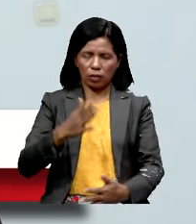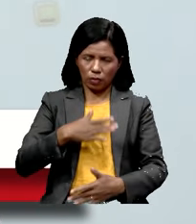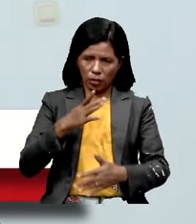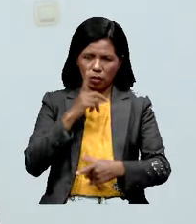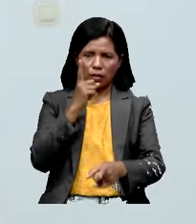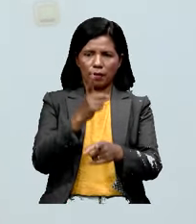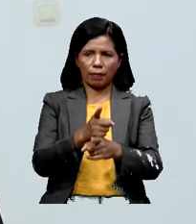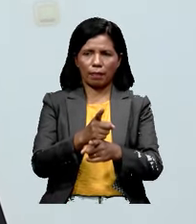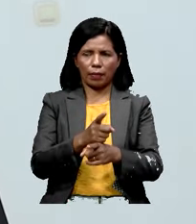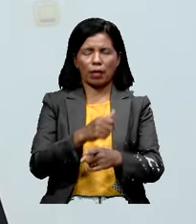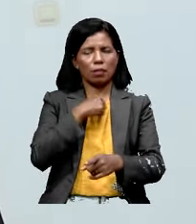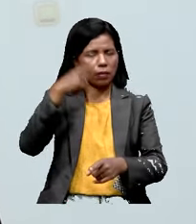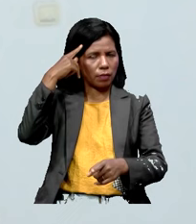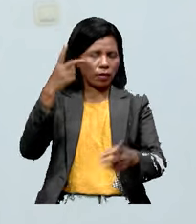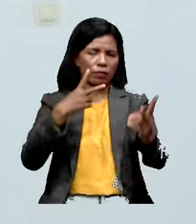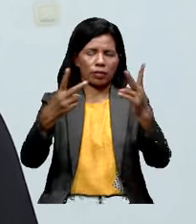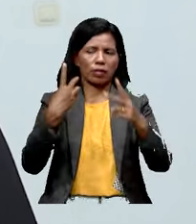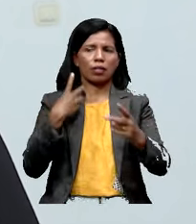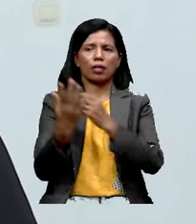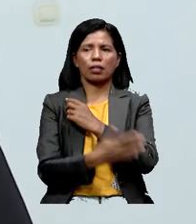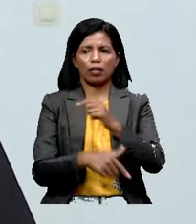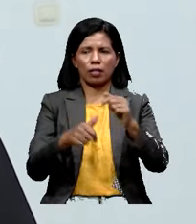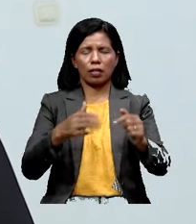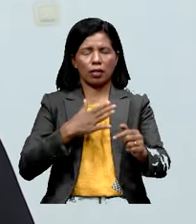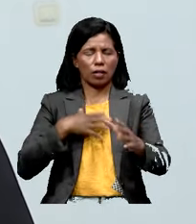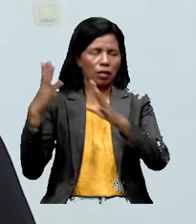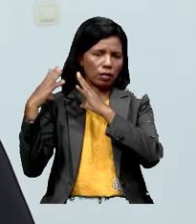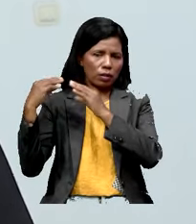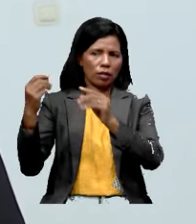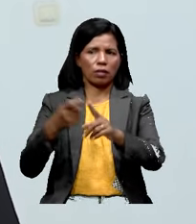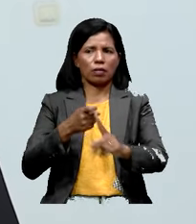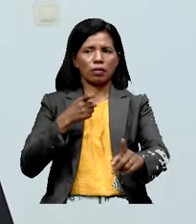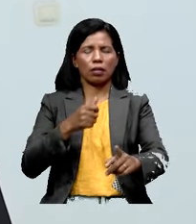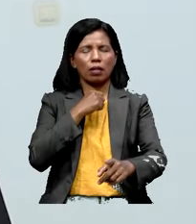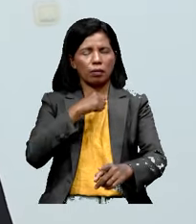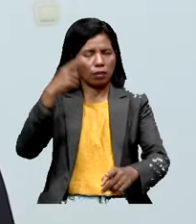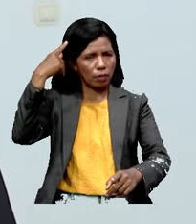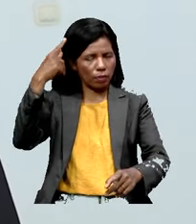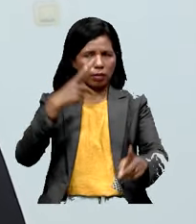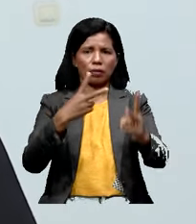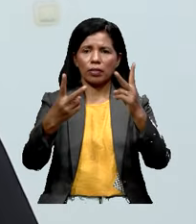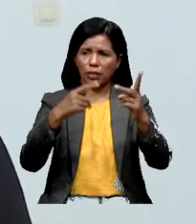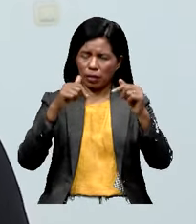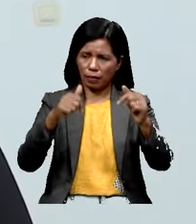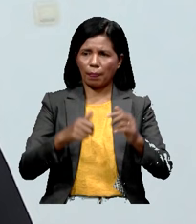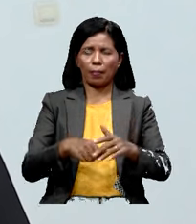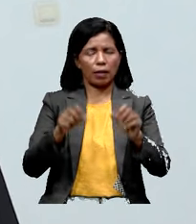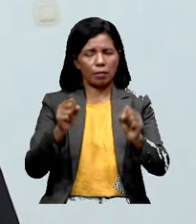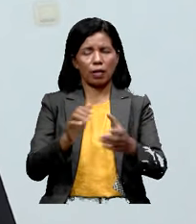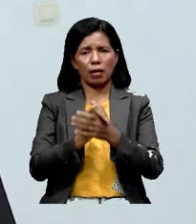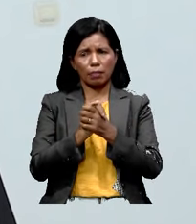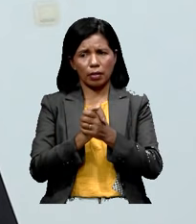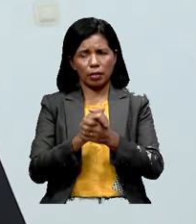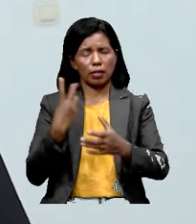ho, Santo Padre ni visita iha ite rai dene. Hau ni esperanza, liuhusi Santo Padre ni visita ira ne, bele hametin